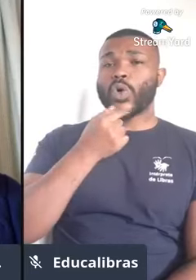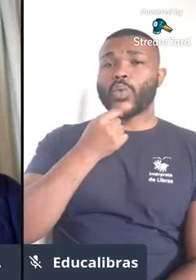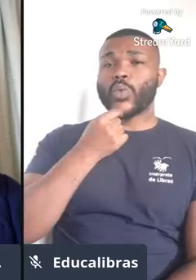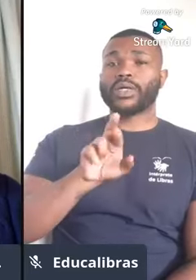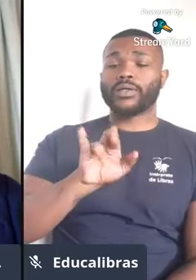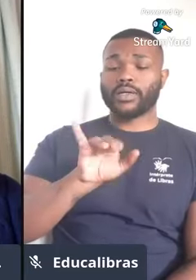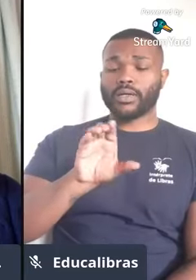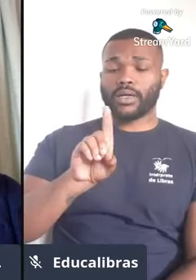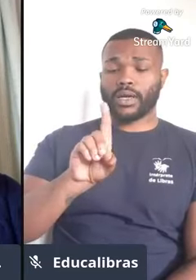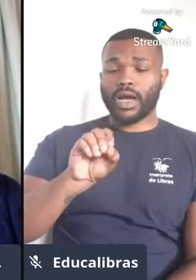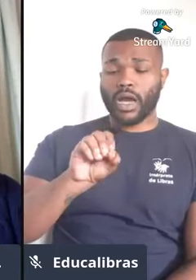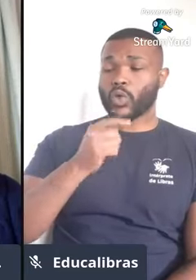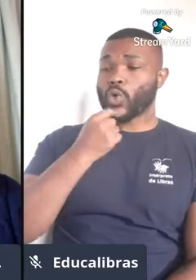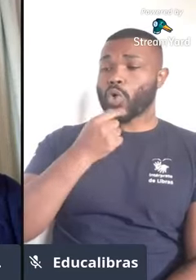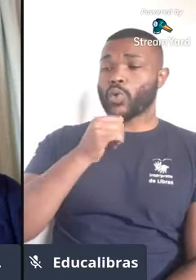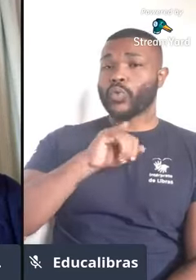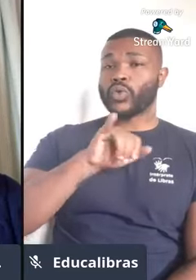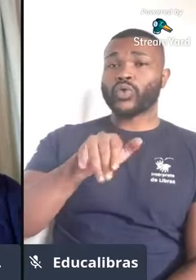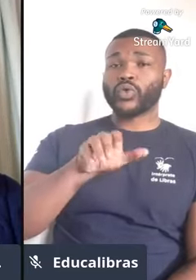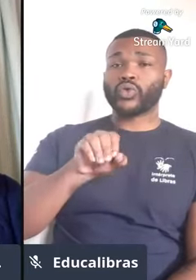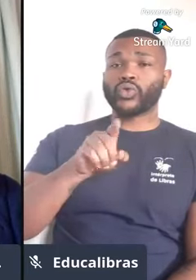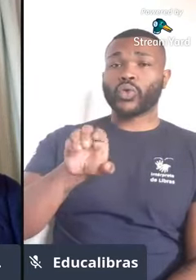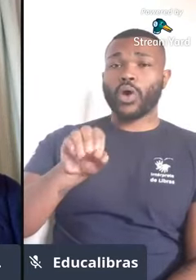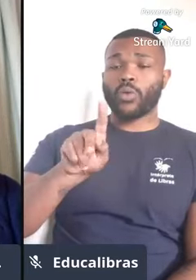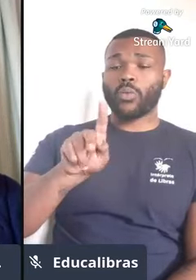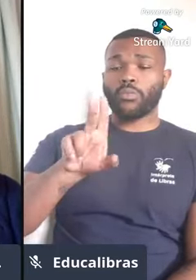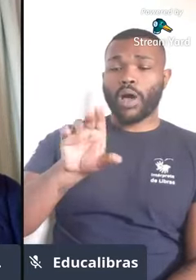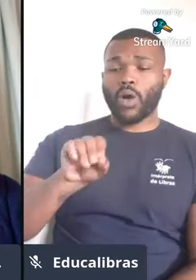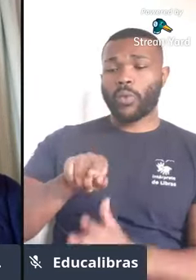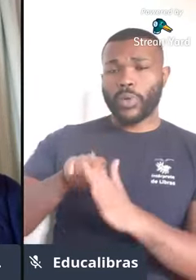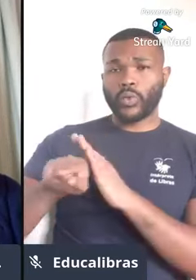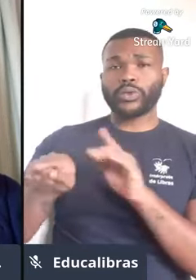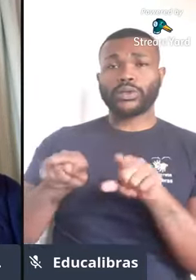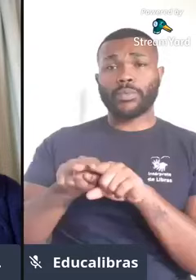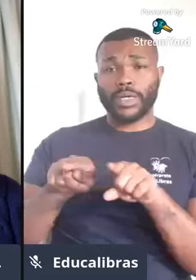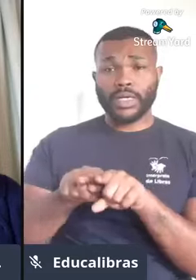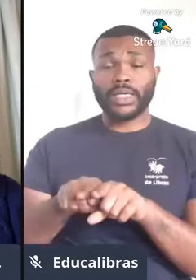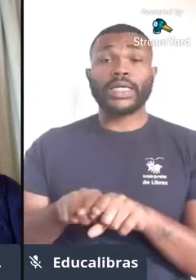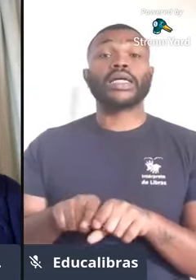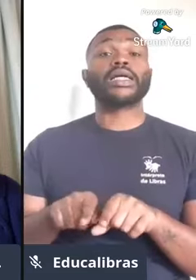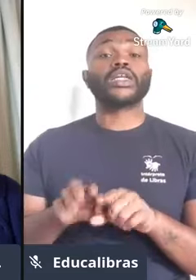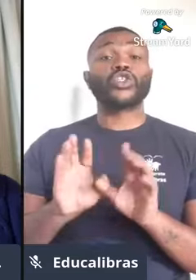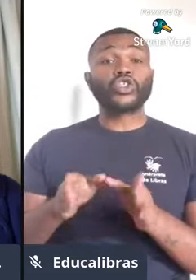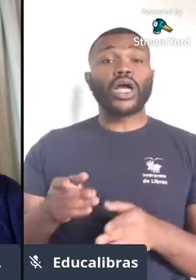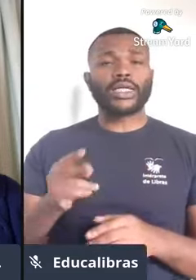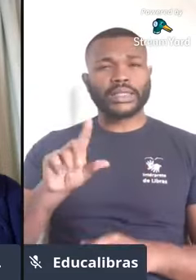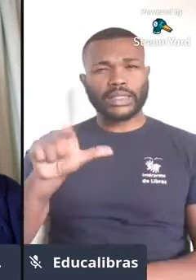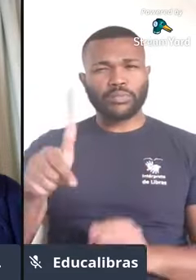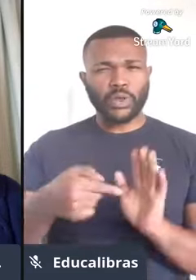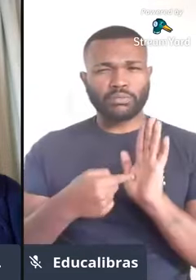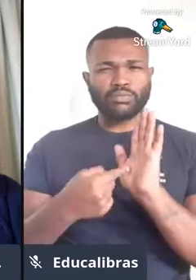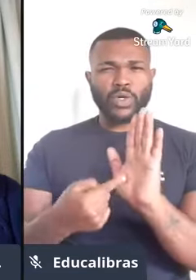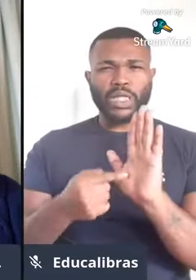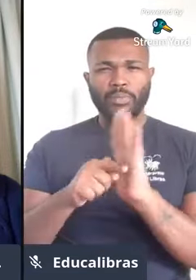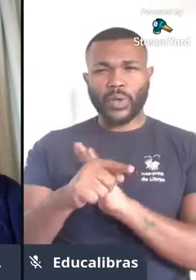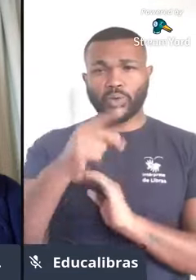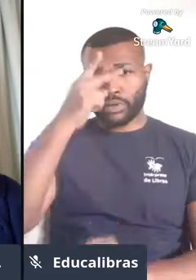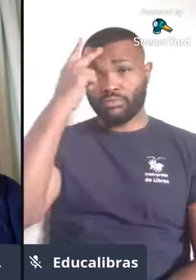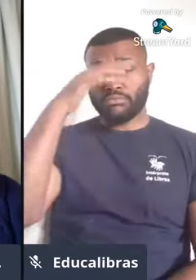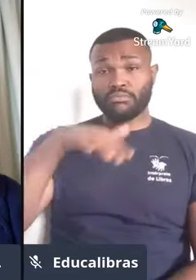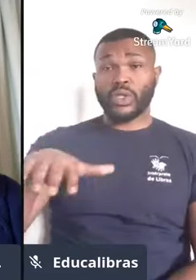né, o João Paulo Lima aqui participando, mandando perguntas. Vou colocar novas perguntas aí daqui a pouco de quem está nos